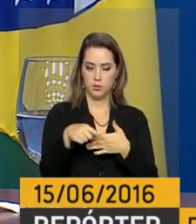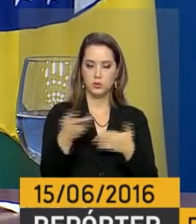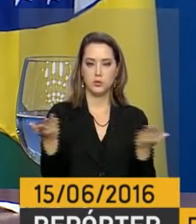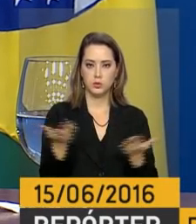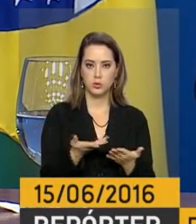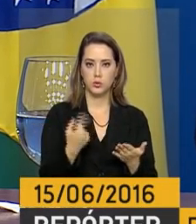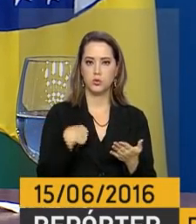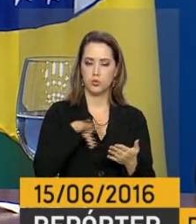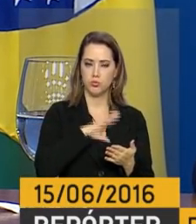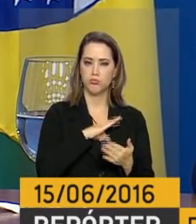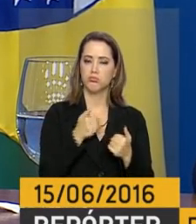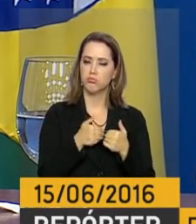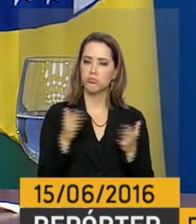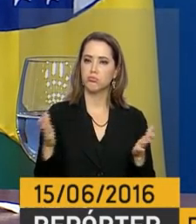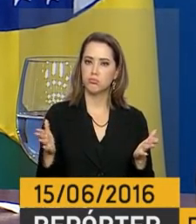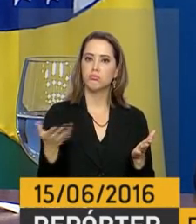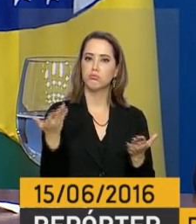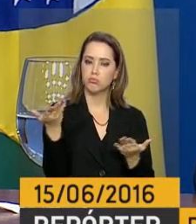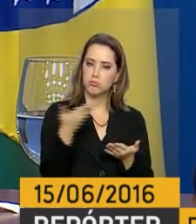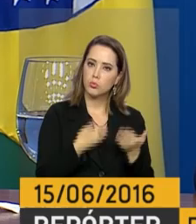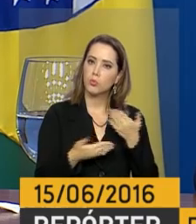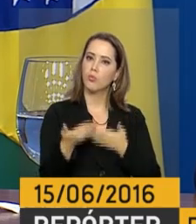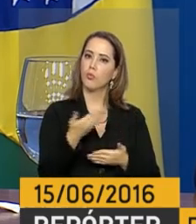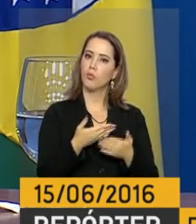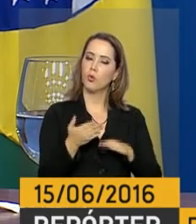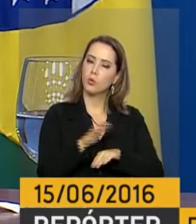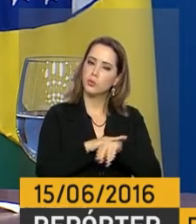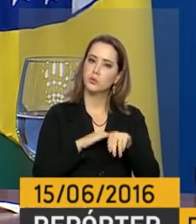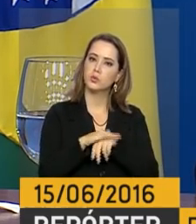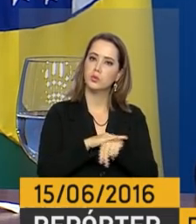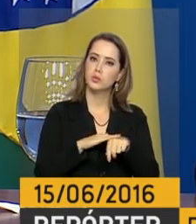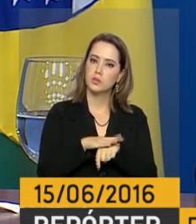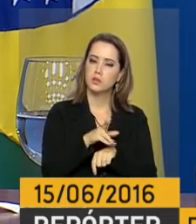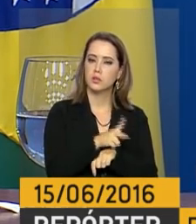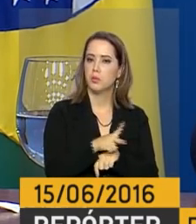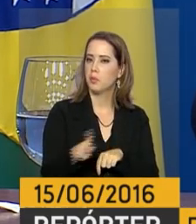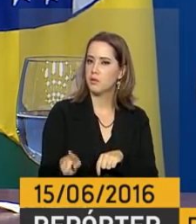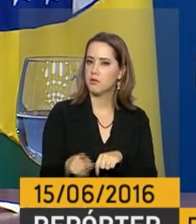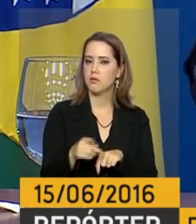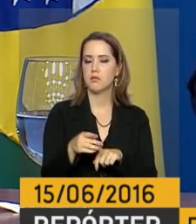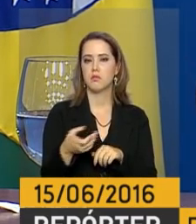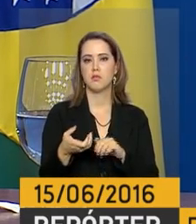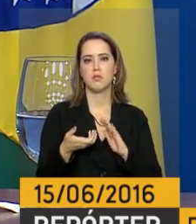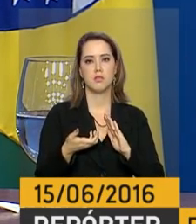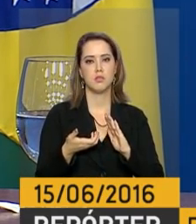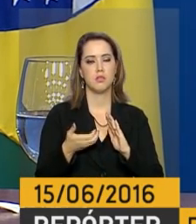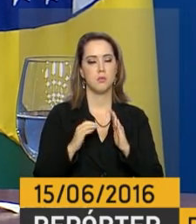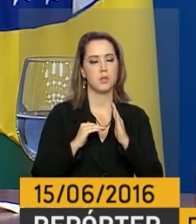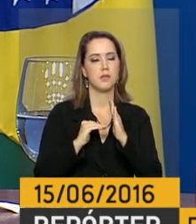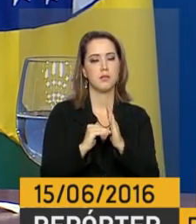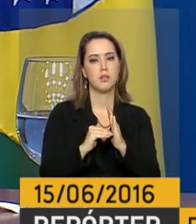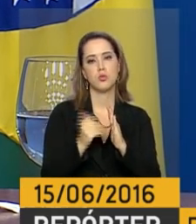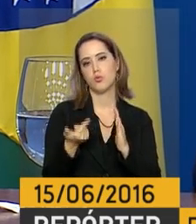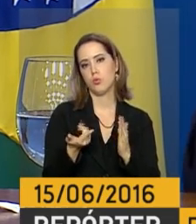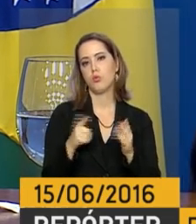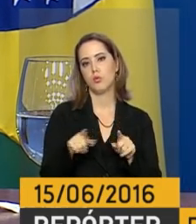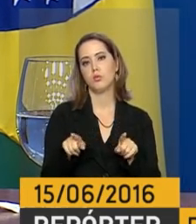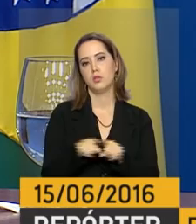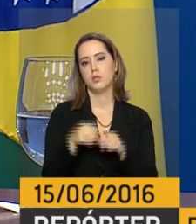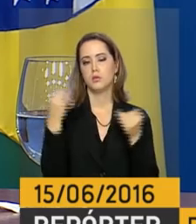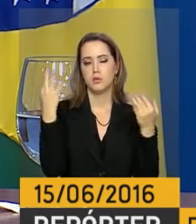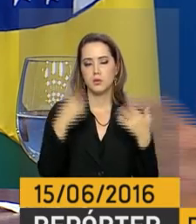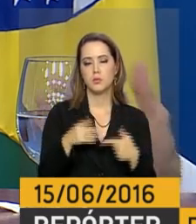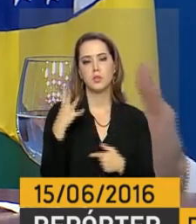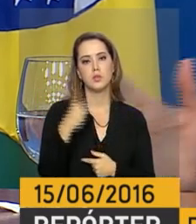abertos, teremos grande satisfação de conversar com o senador, presidente do Congresso, explicando todas as medidas, etc.